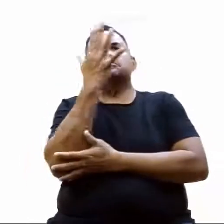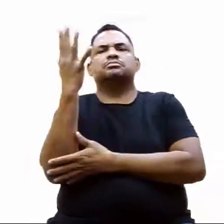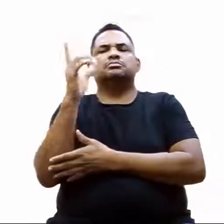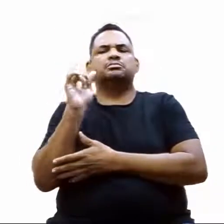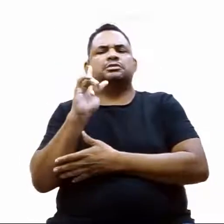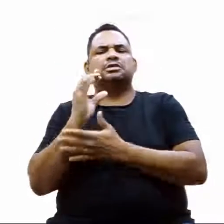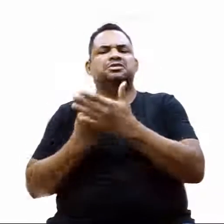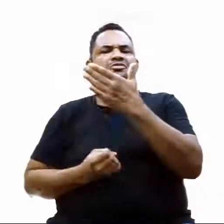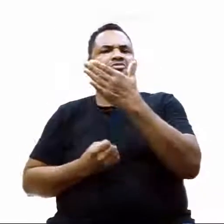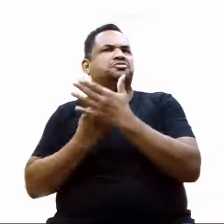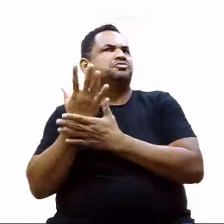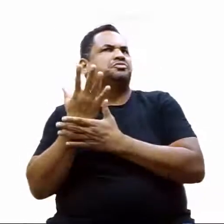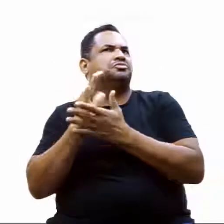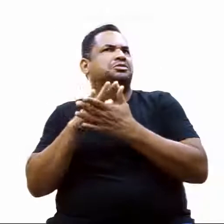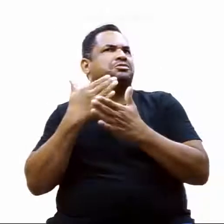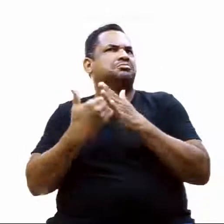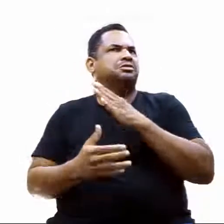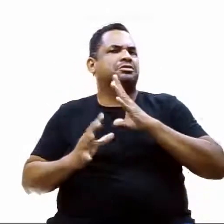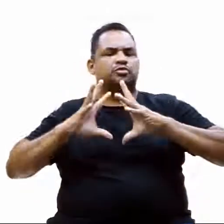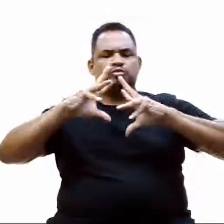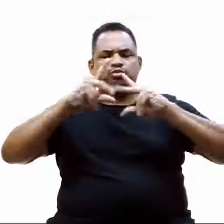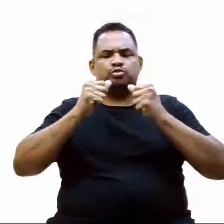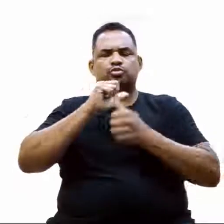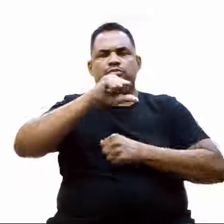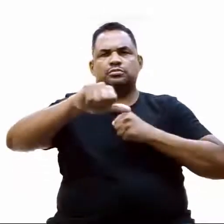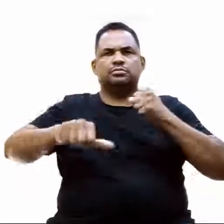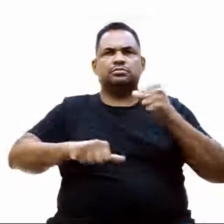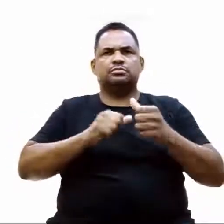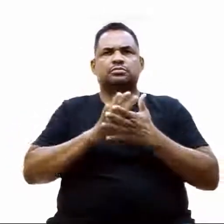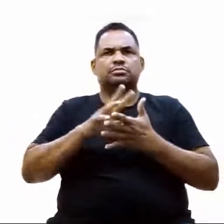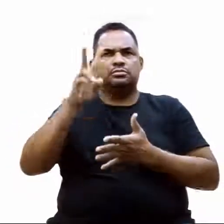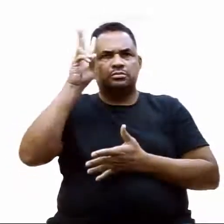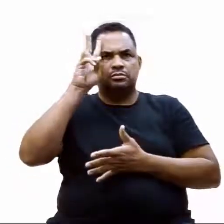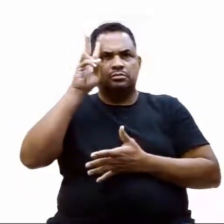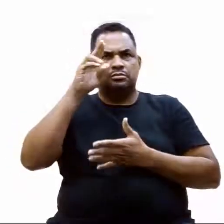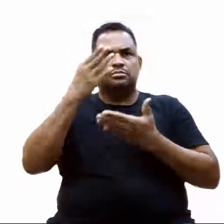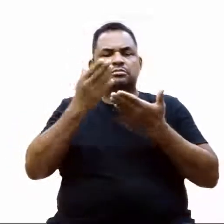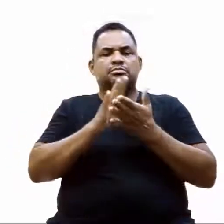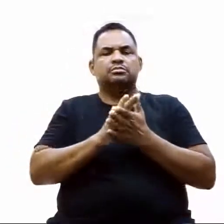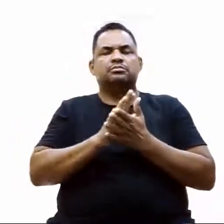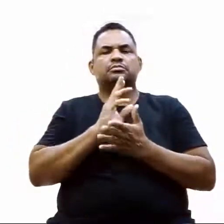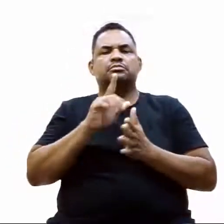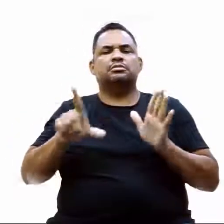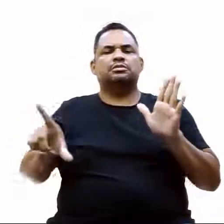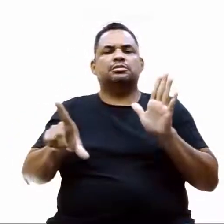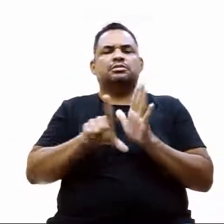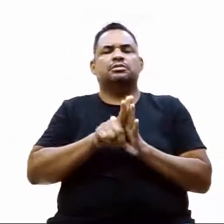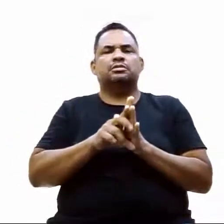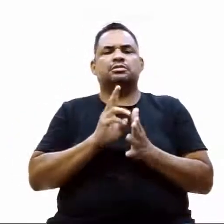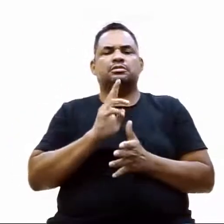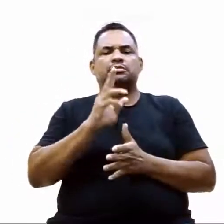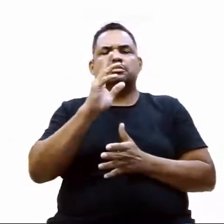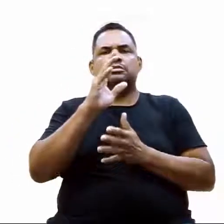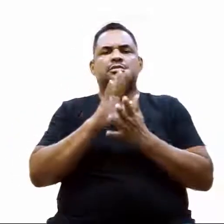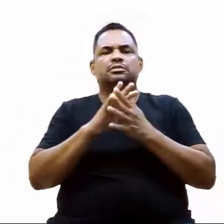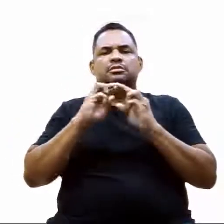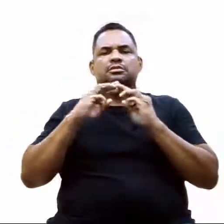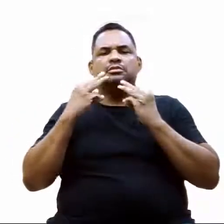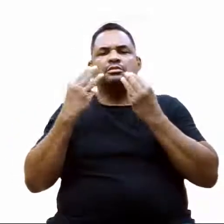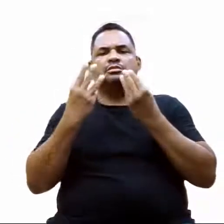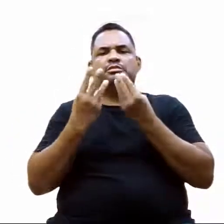cria, nada se perde, tudo se transforma. Lembre-se da lei da conservação da massa de